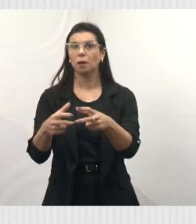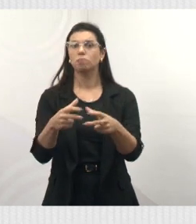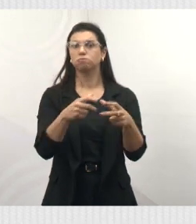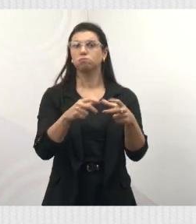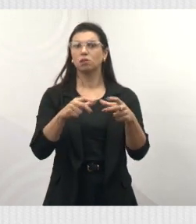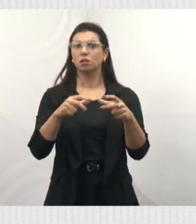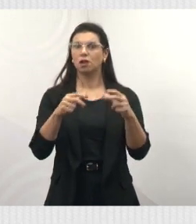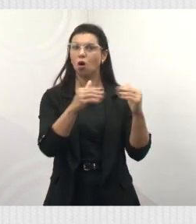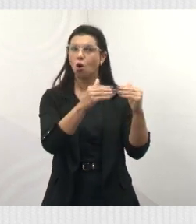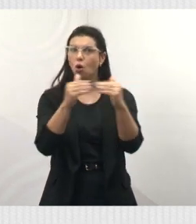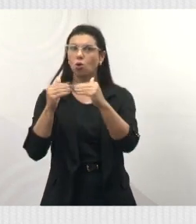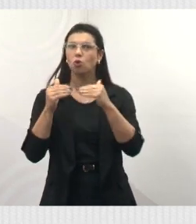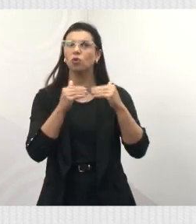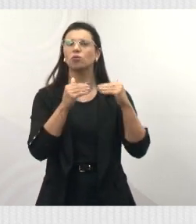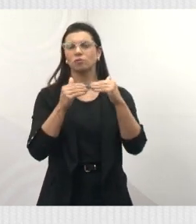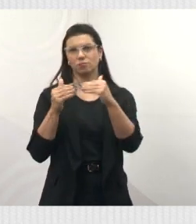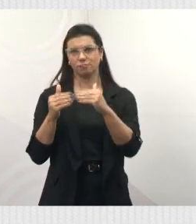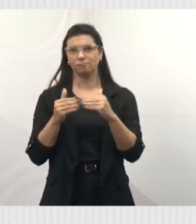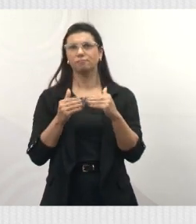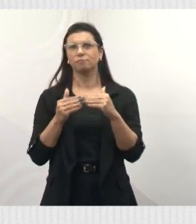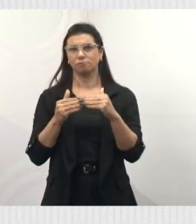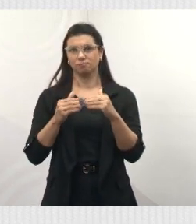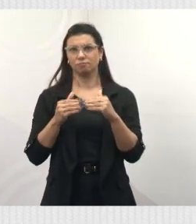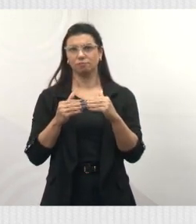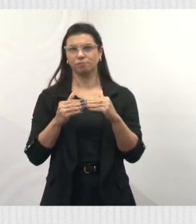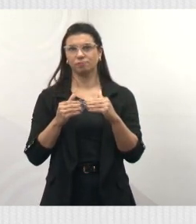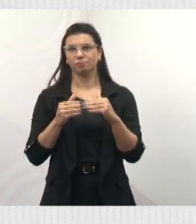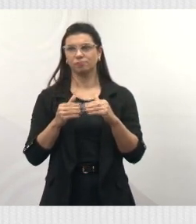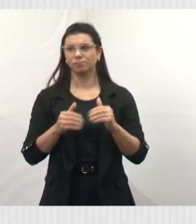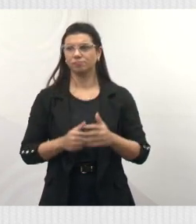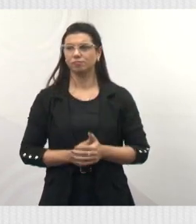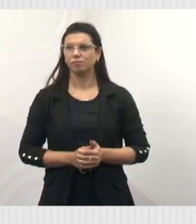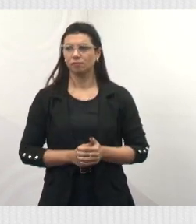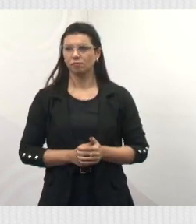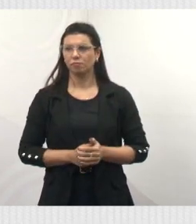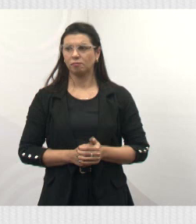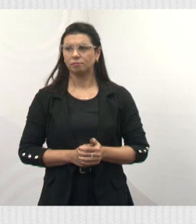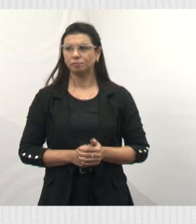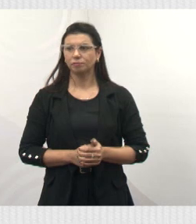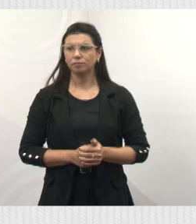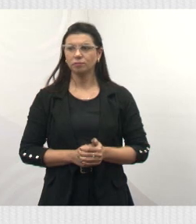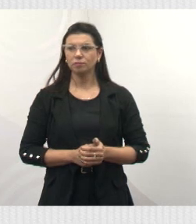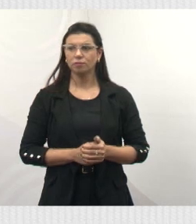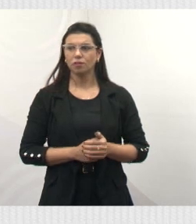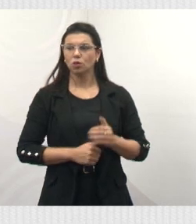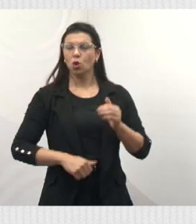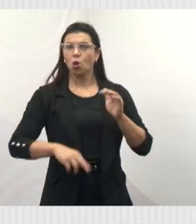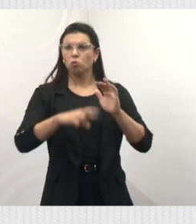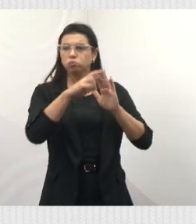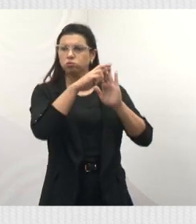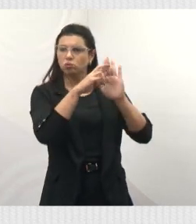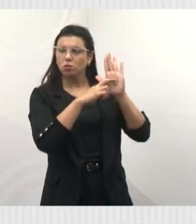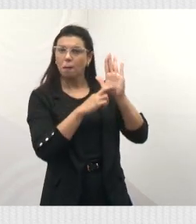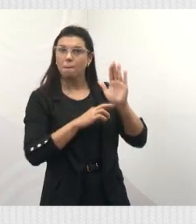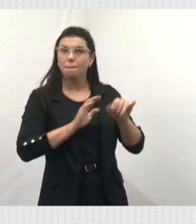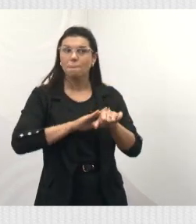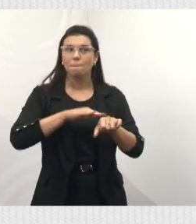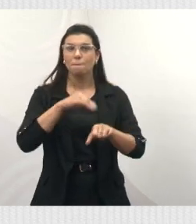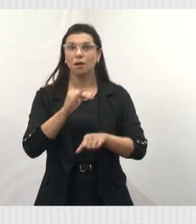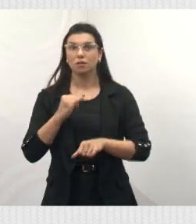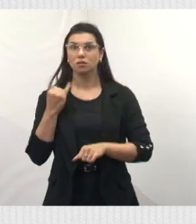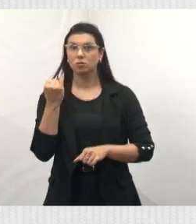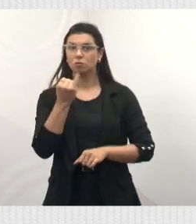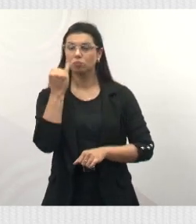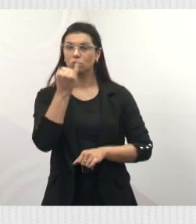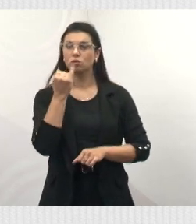ser efetivamente aprovada. Passemos, por favor. Os dados mais importantes que